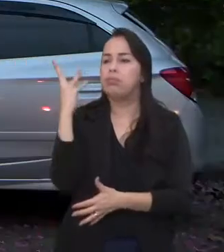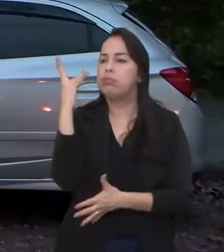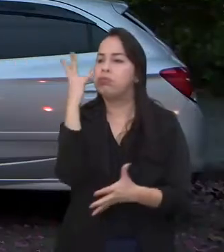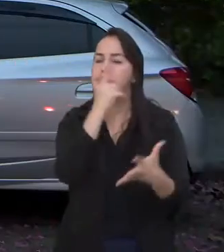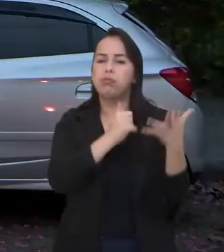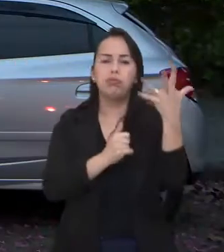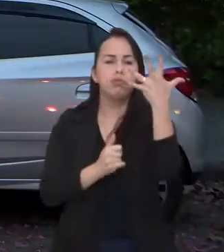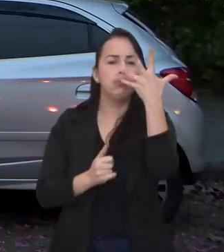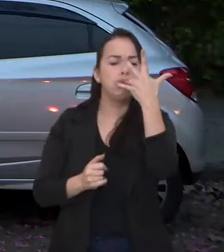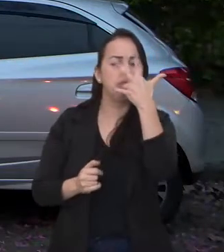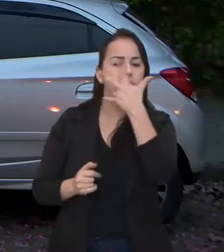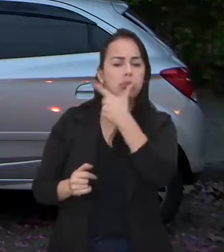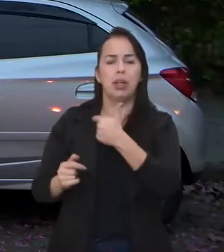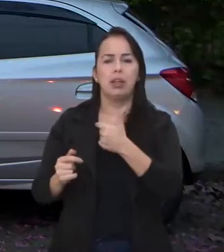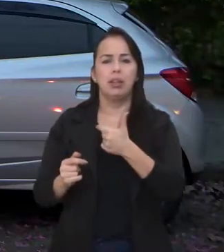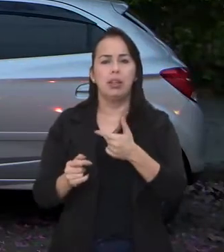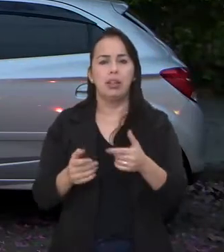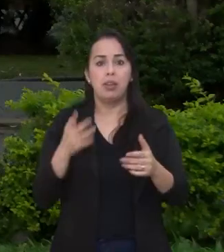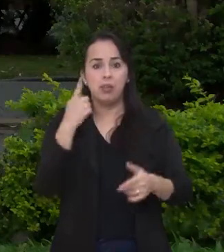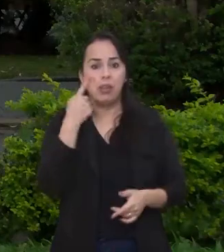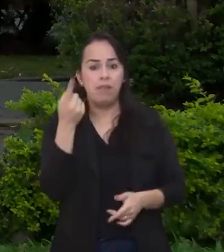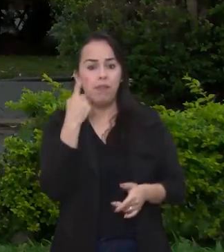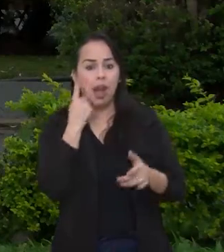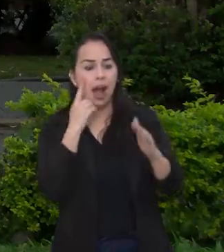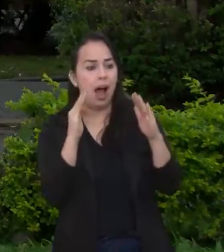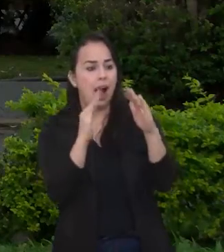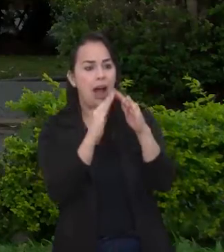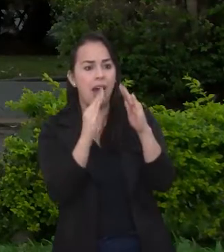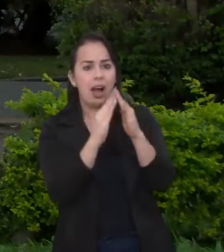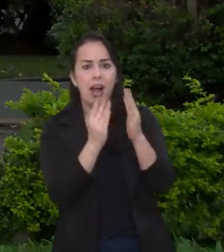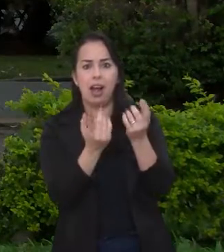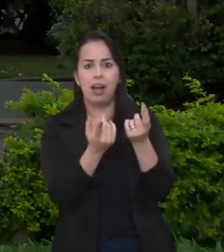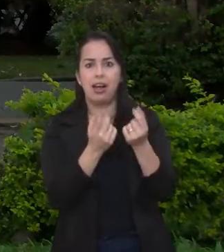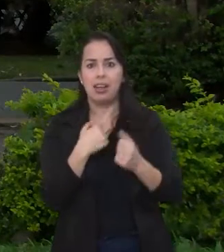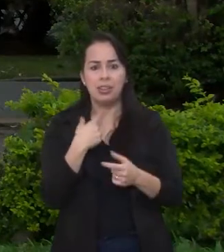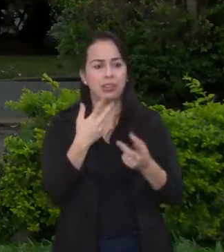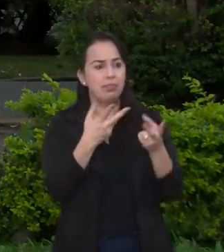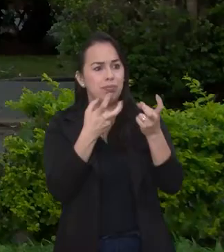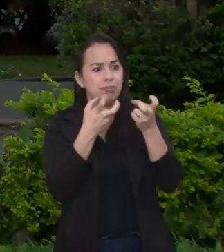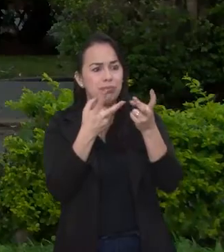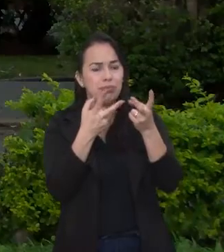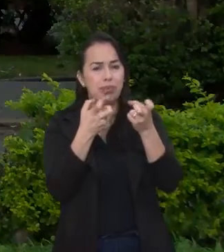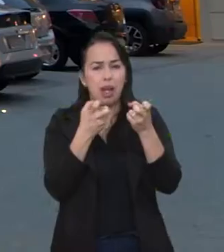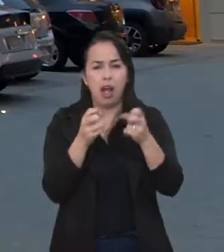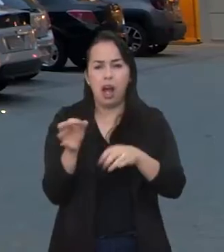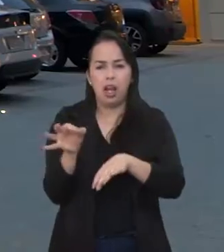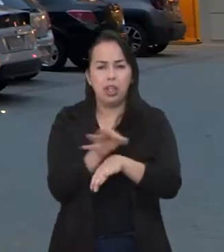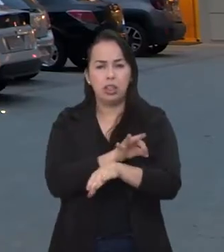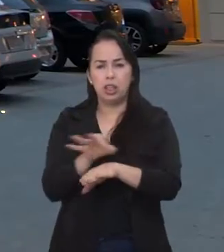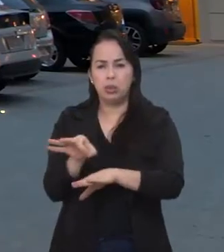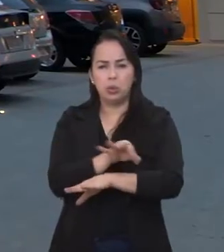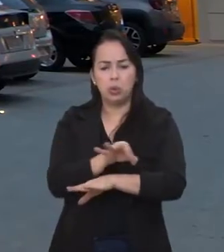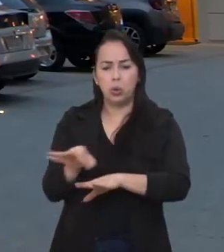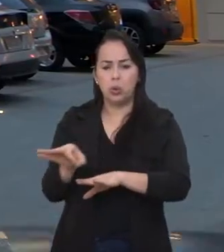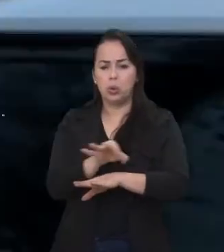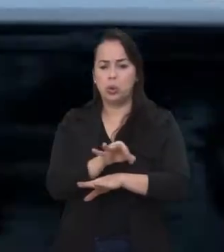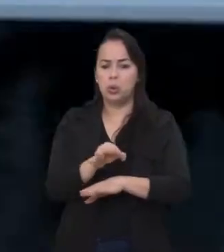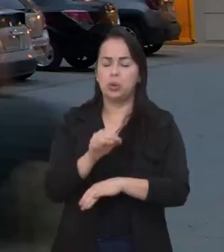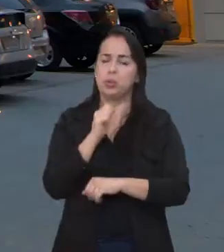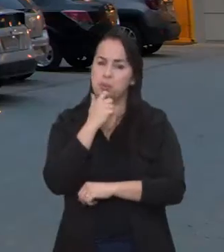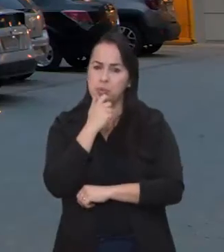de paradigma das construções, quando você percebe a evolução da arquitetura de São